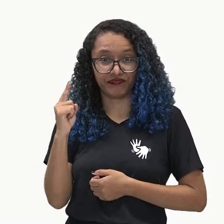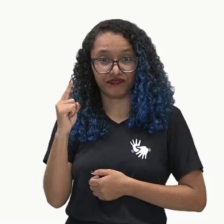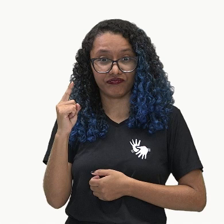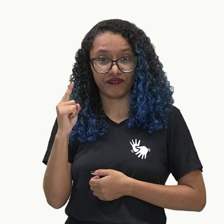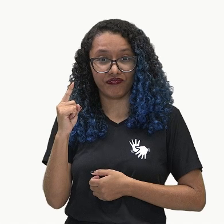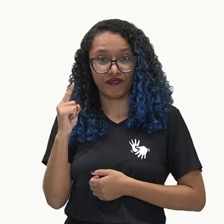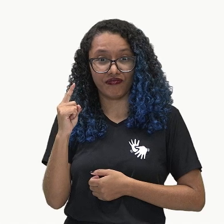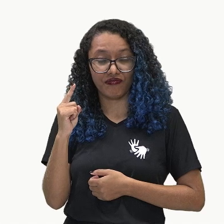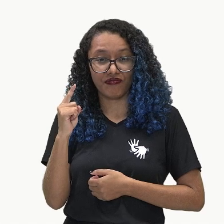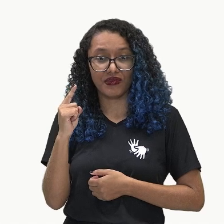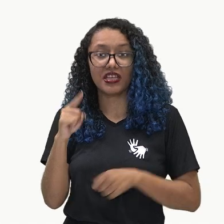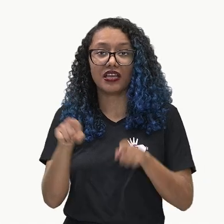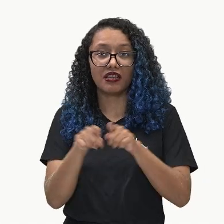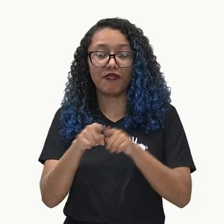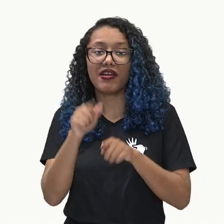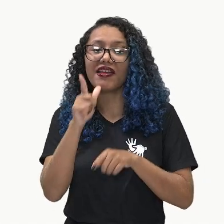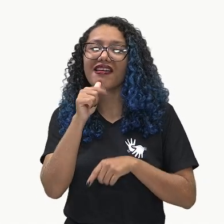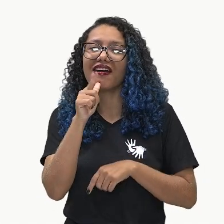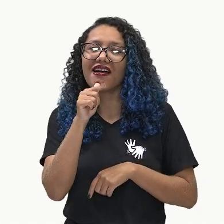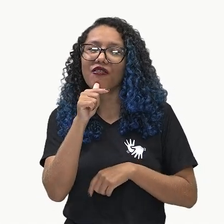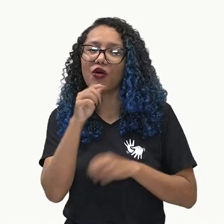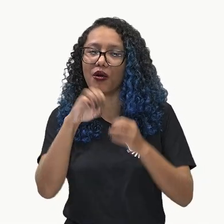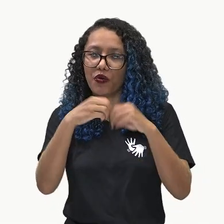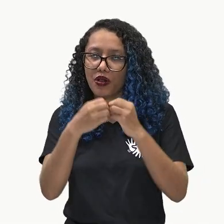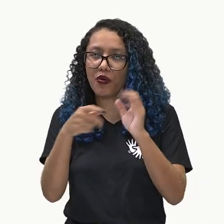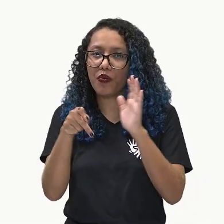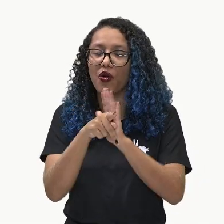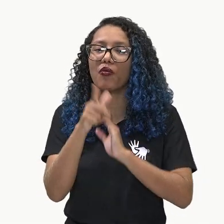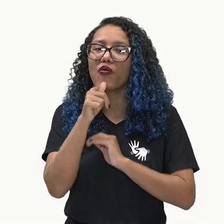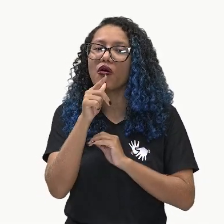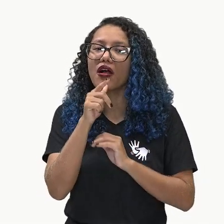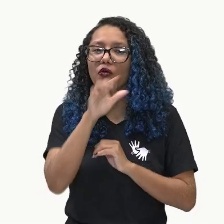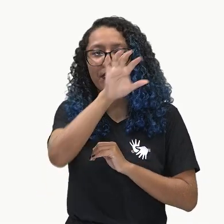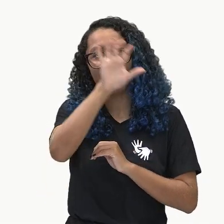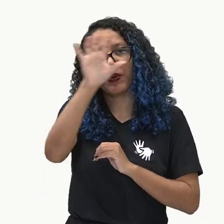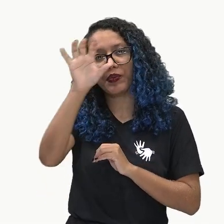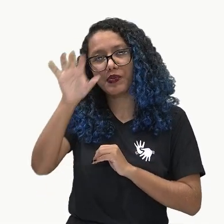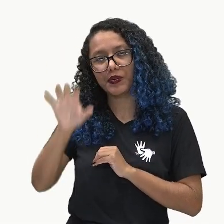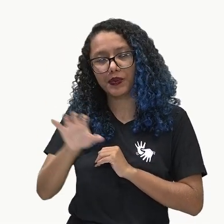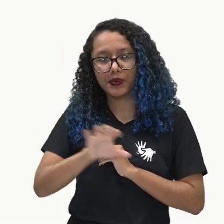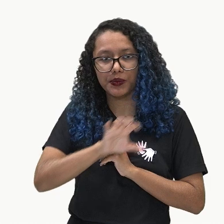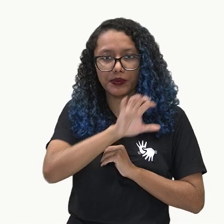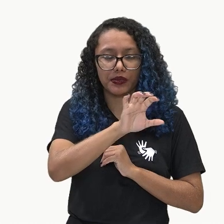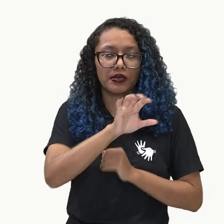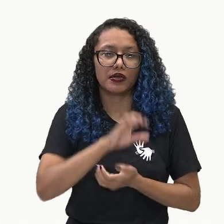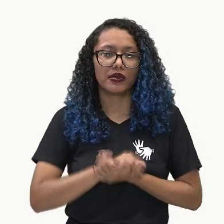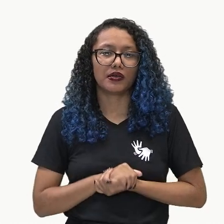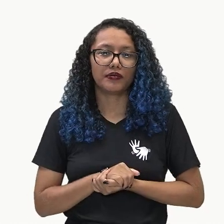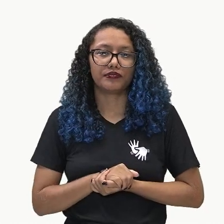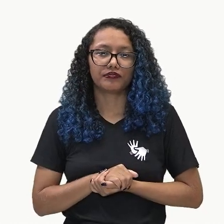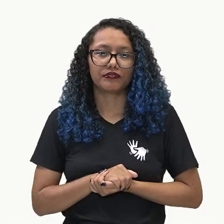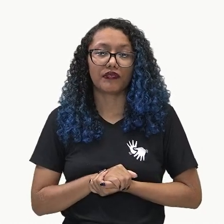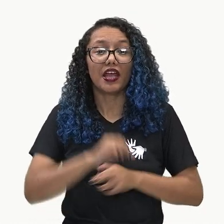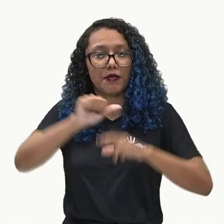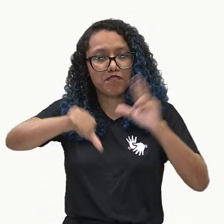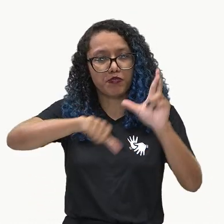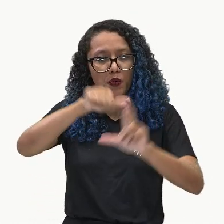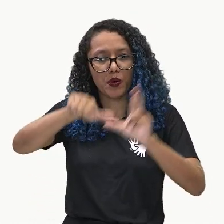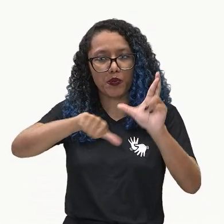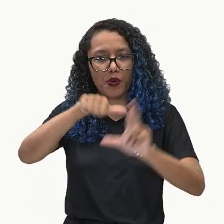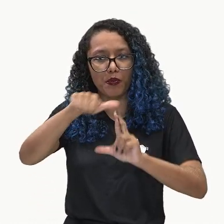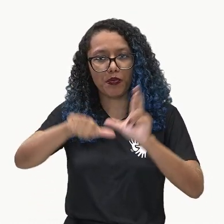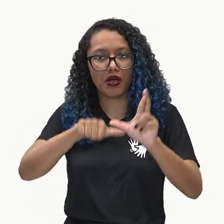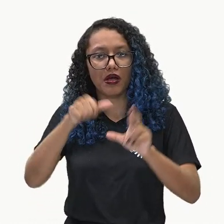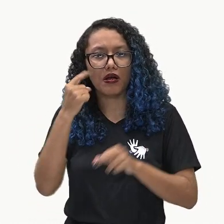pelas moléculas da água, que quando entram em reação, vejam a animação, o que